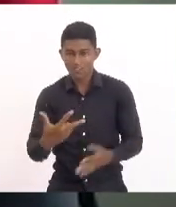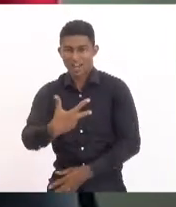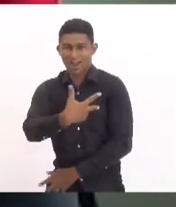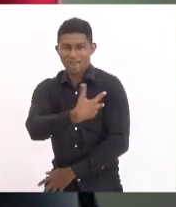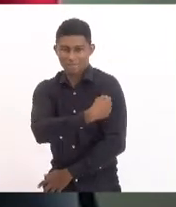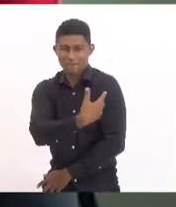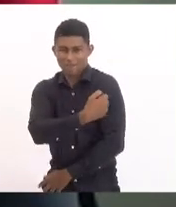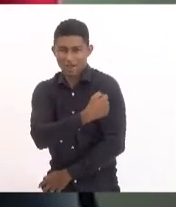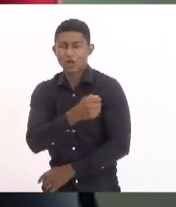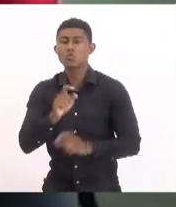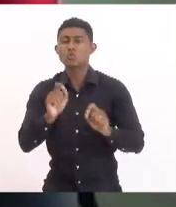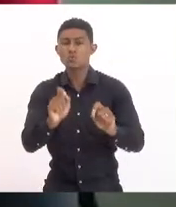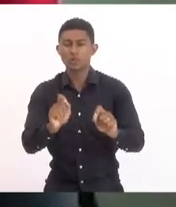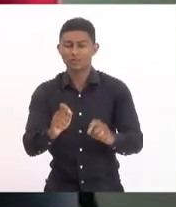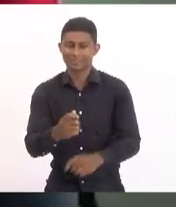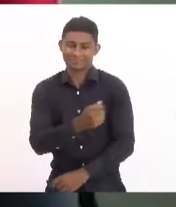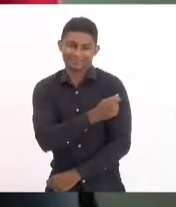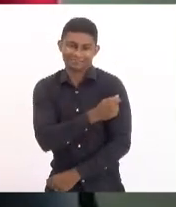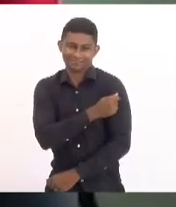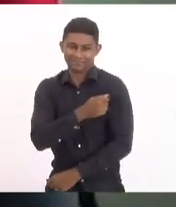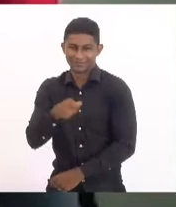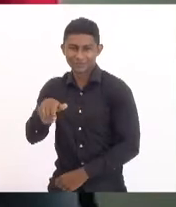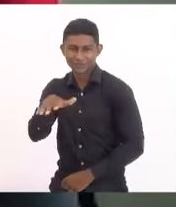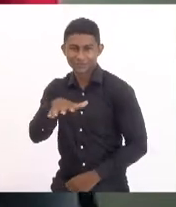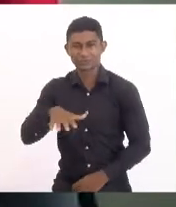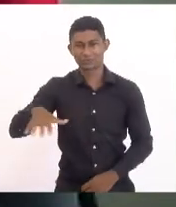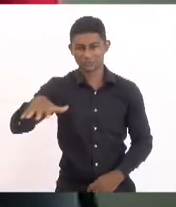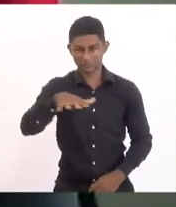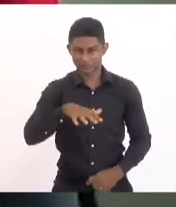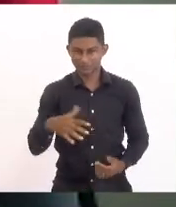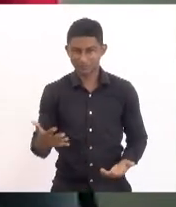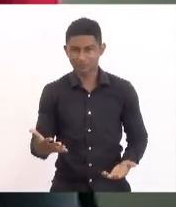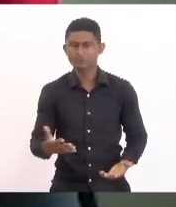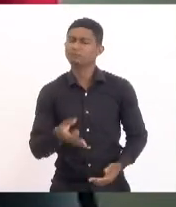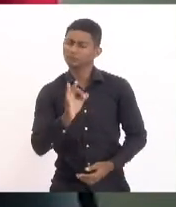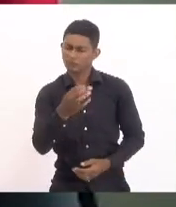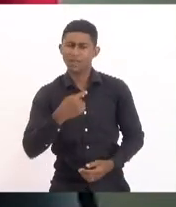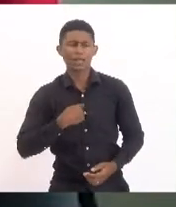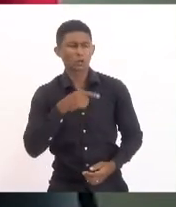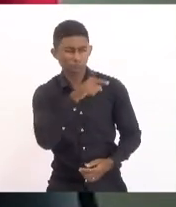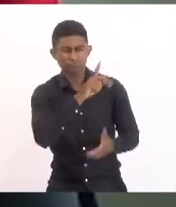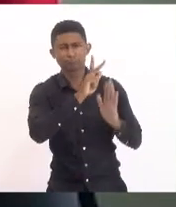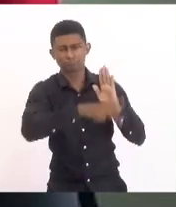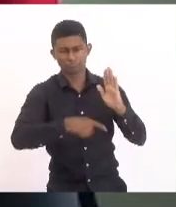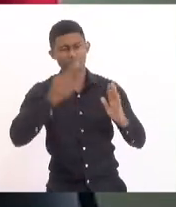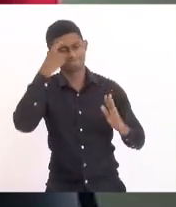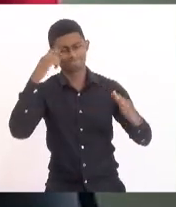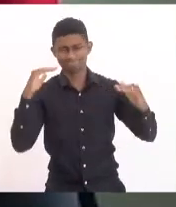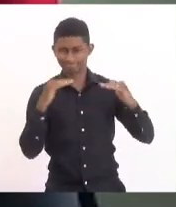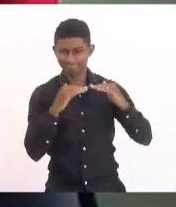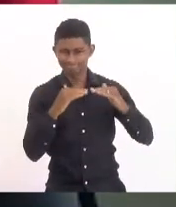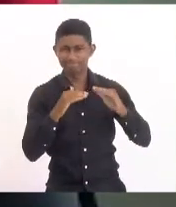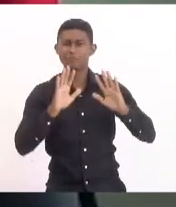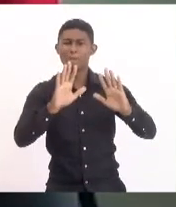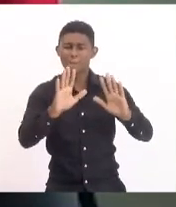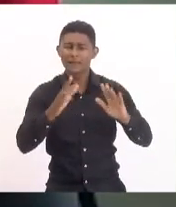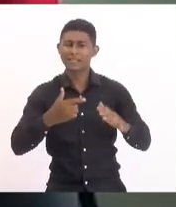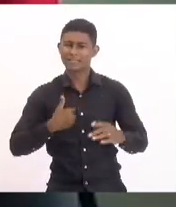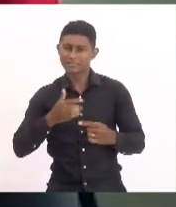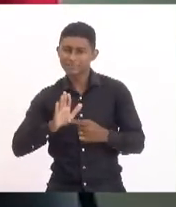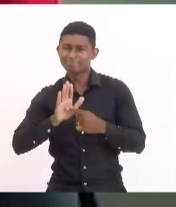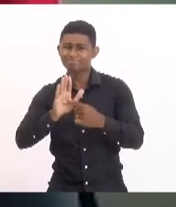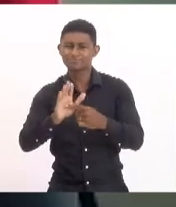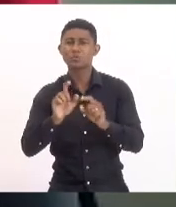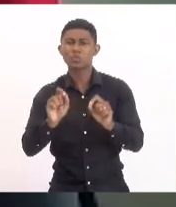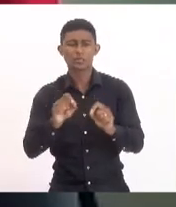dos nossos alunos. Então, dando, ainda que dando parecer favorável, eu queria fazer uma ponderação à